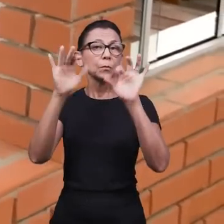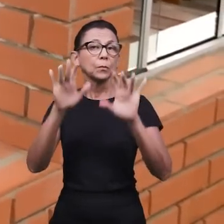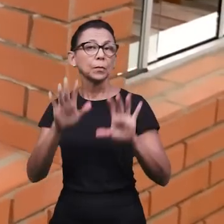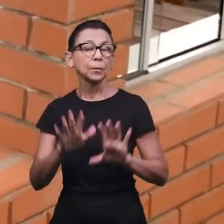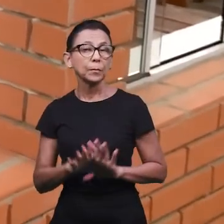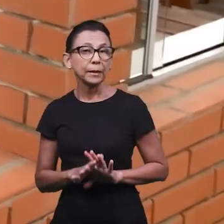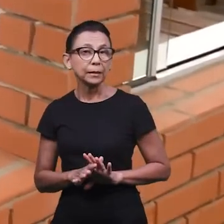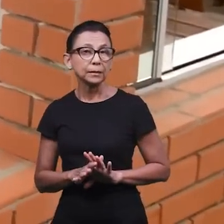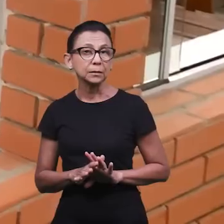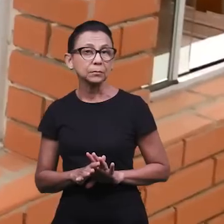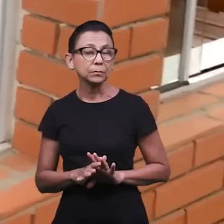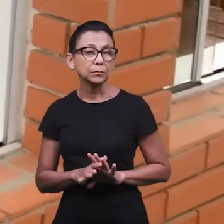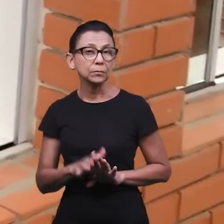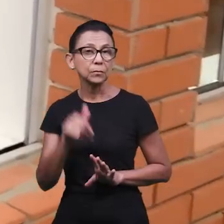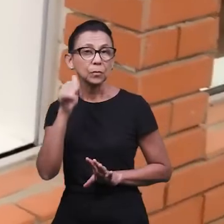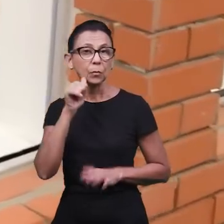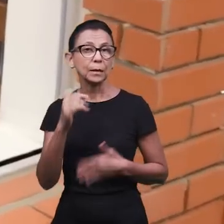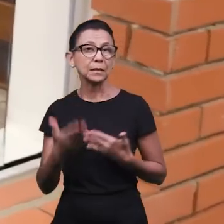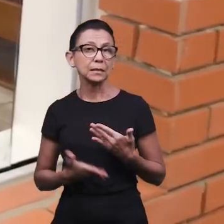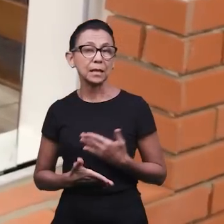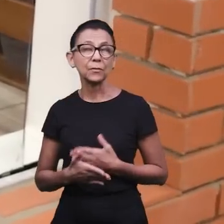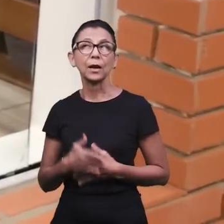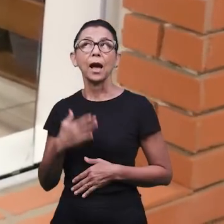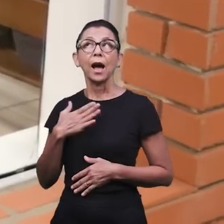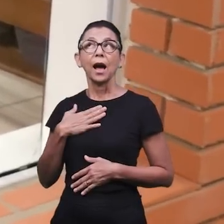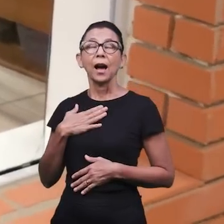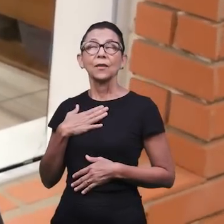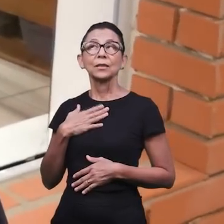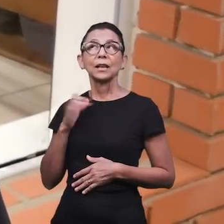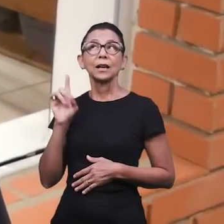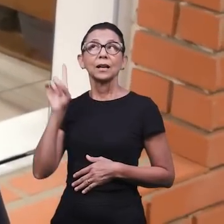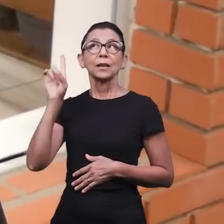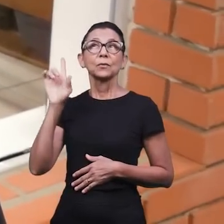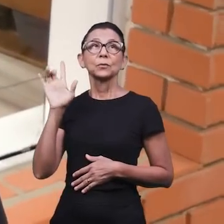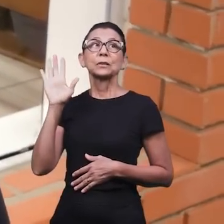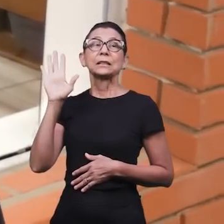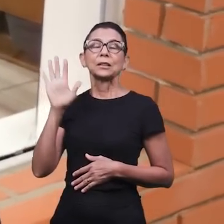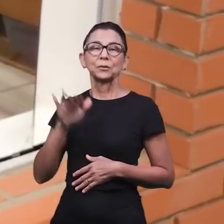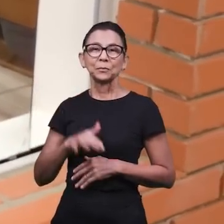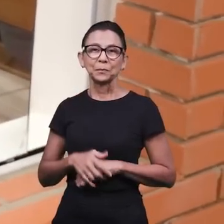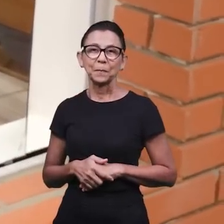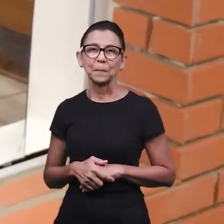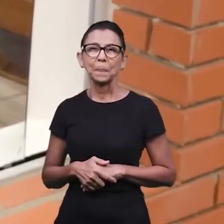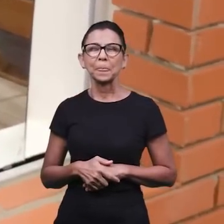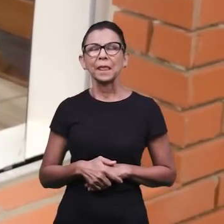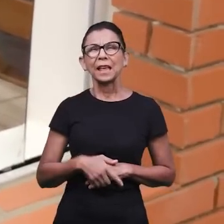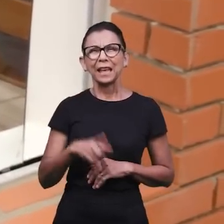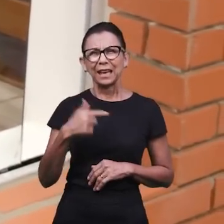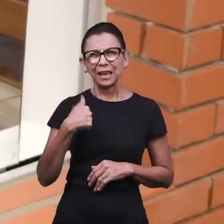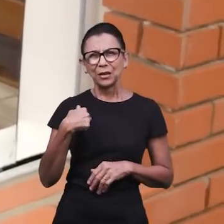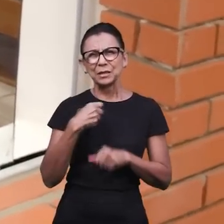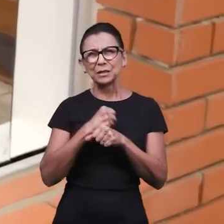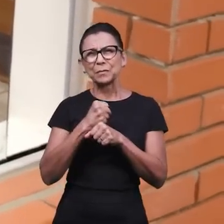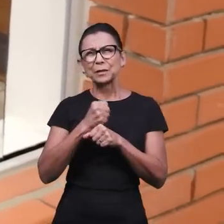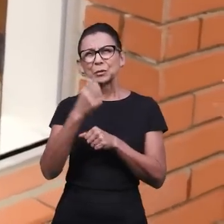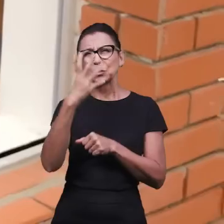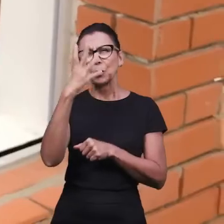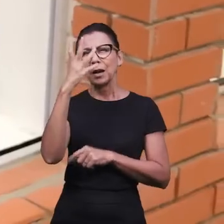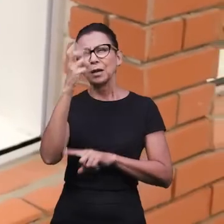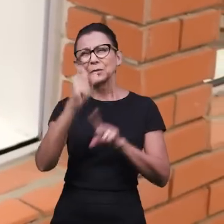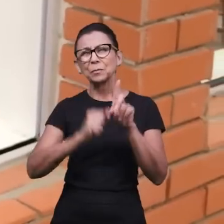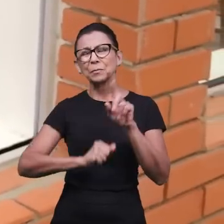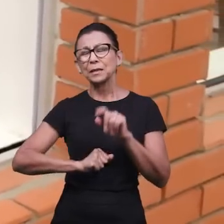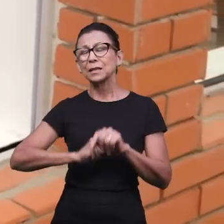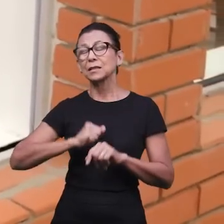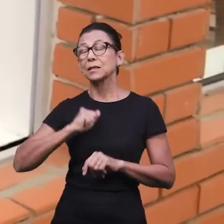uma serva, e com certeza fui eu. Eu recebi uma notícia de uma consulta que já fazia mais de 4 meses que eu estava